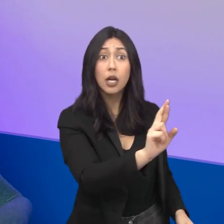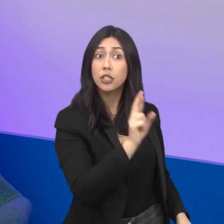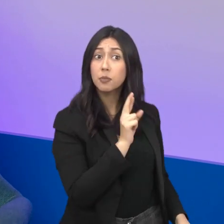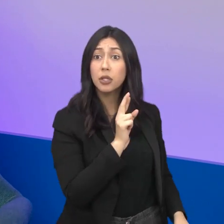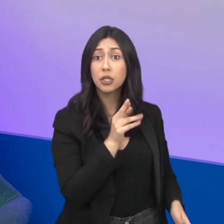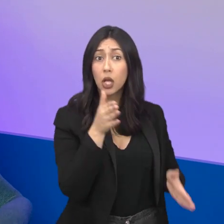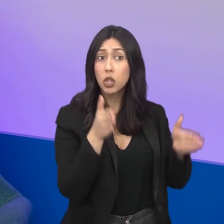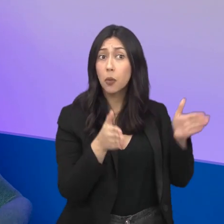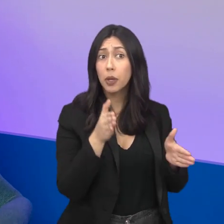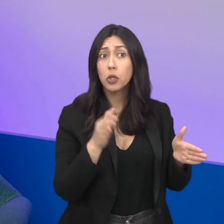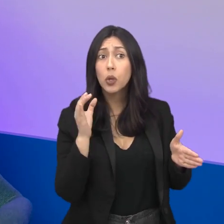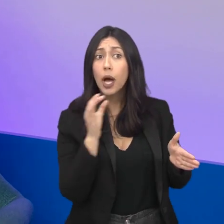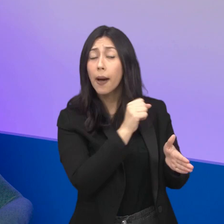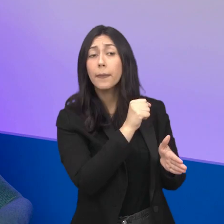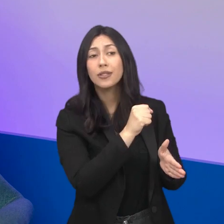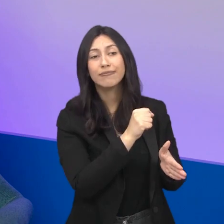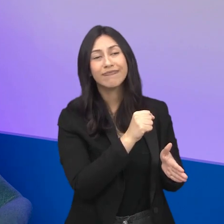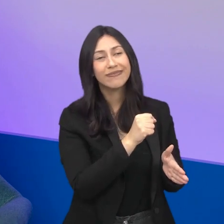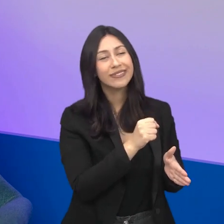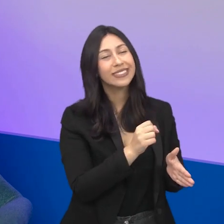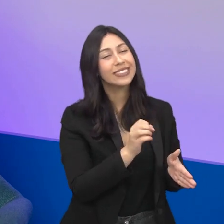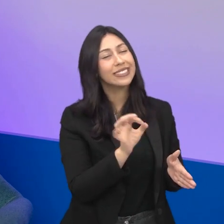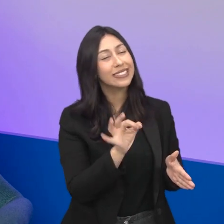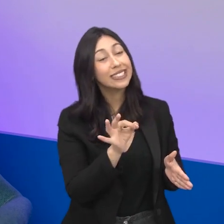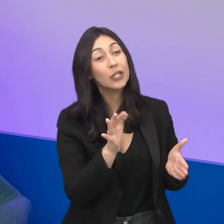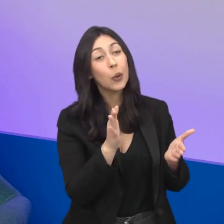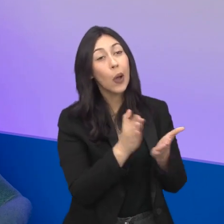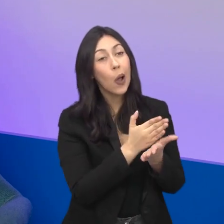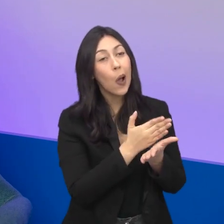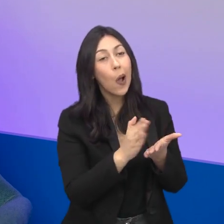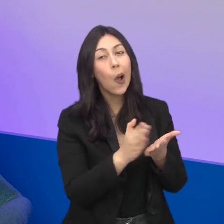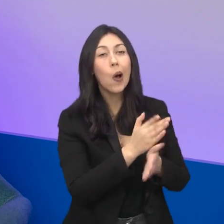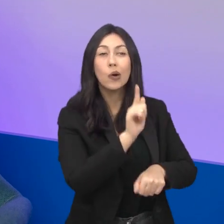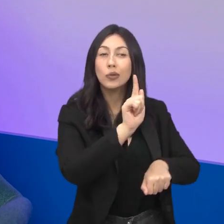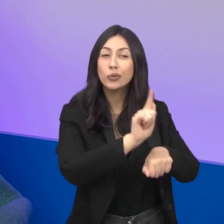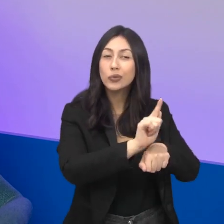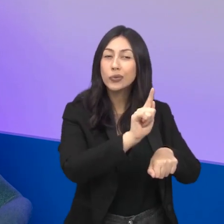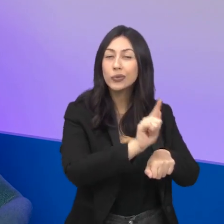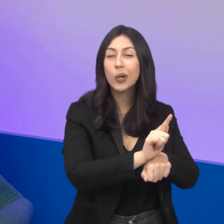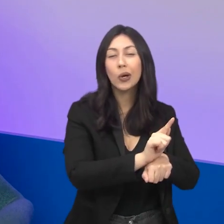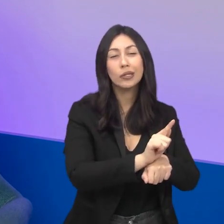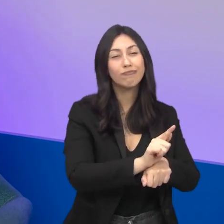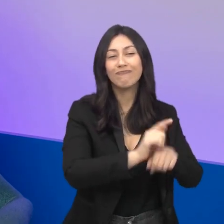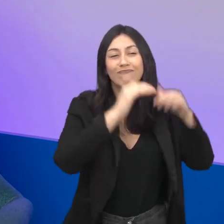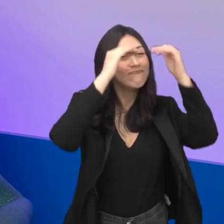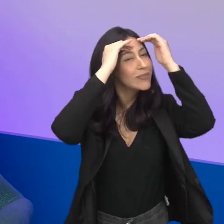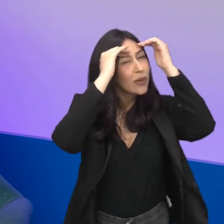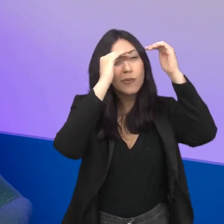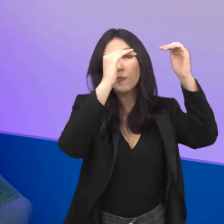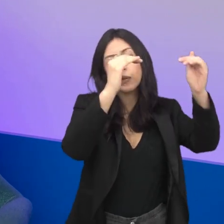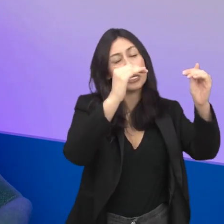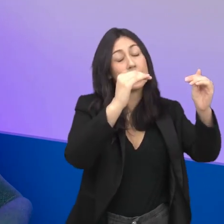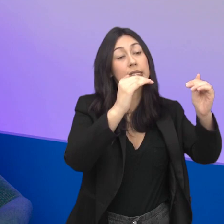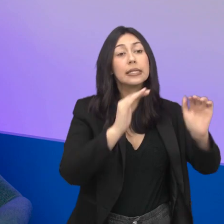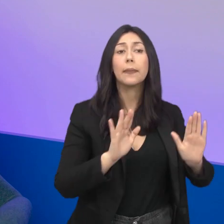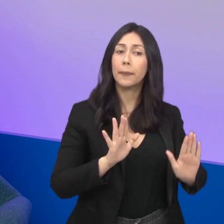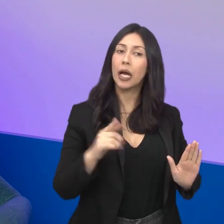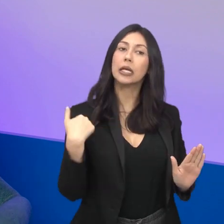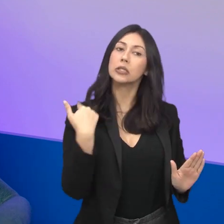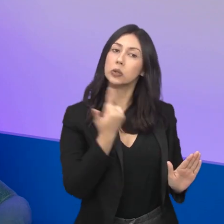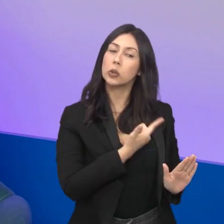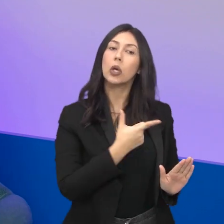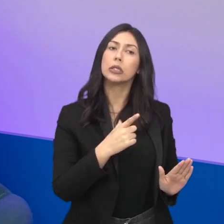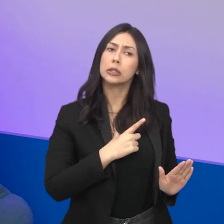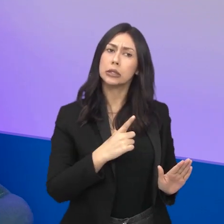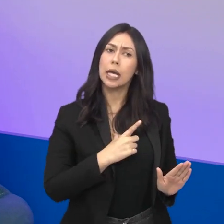essa resposta em tempo hábil. É claro que, infelizmente, alguns maus gestores públicos acabam descumprindo essa lei como outras, né? Mas a